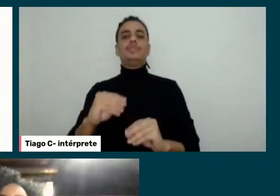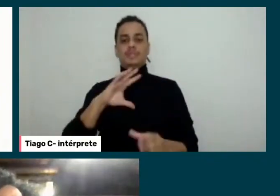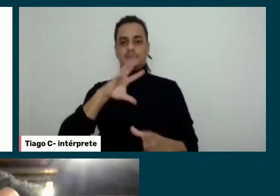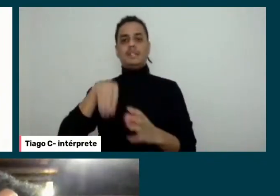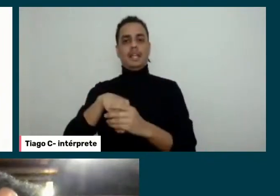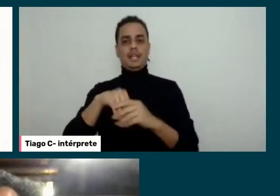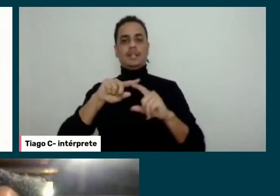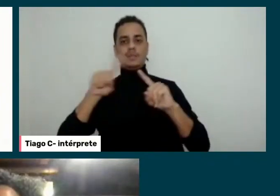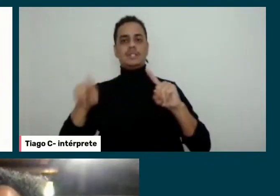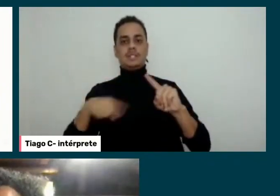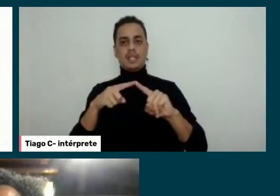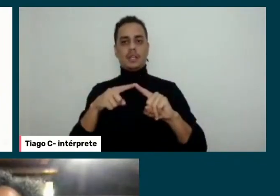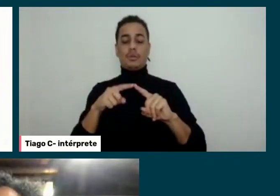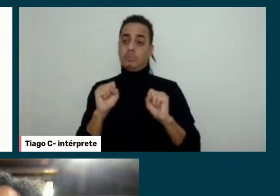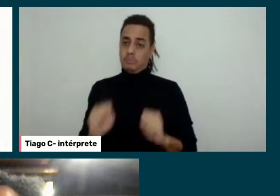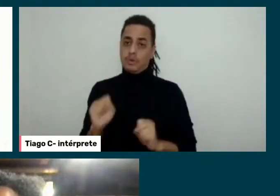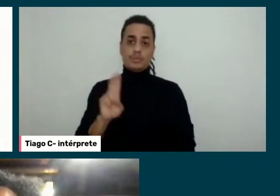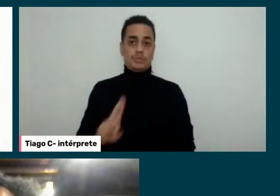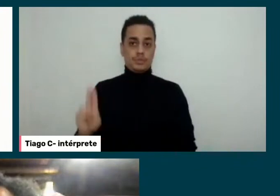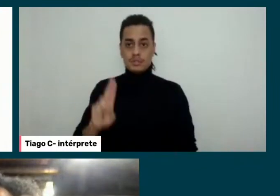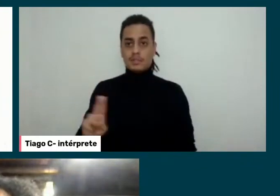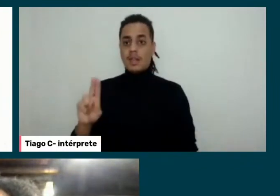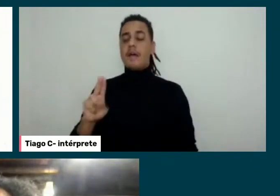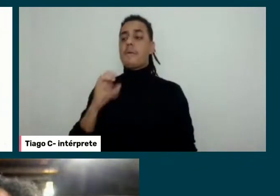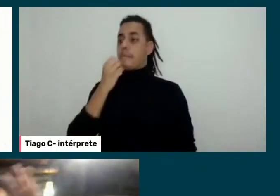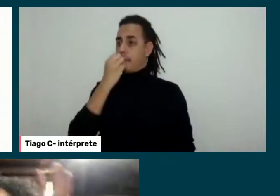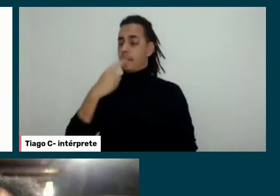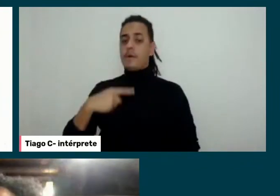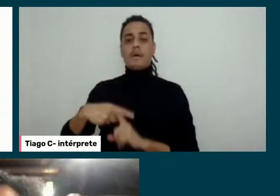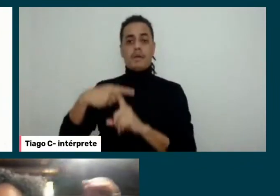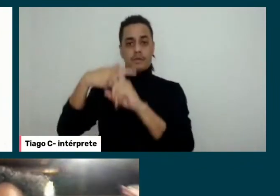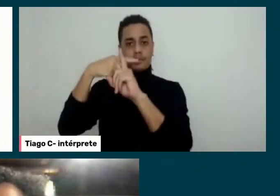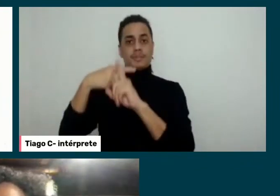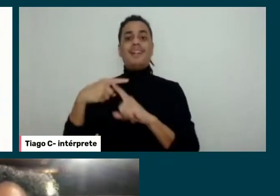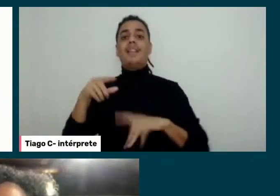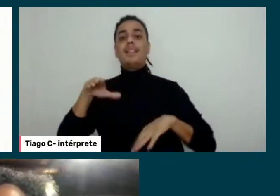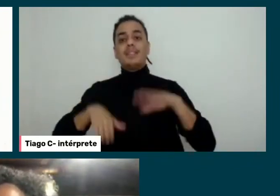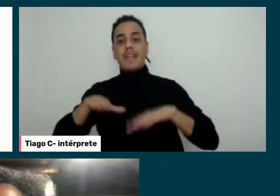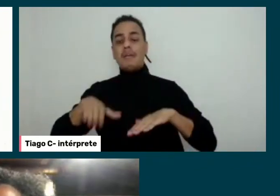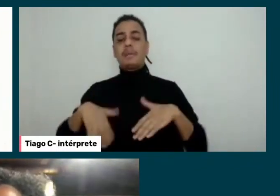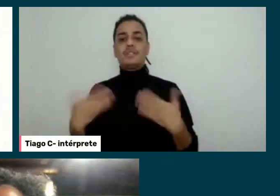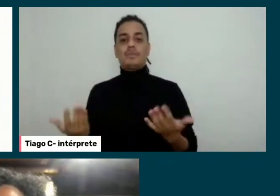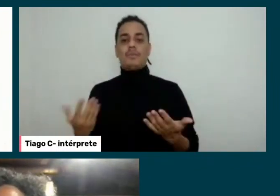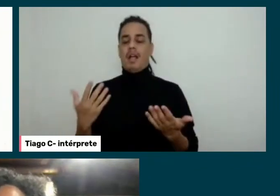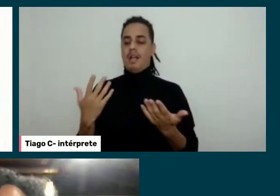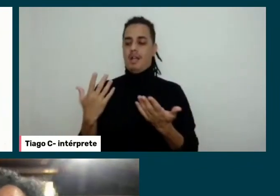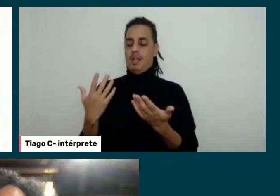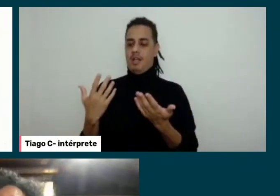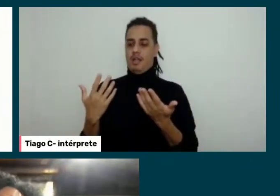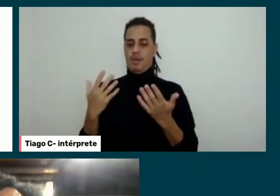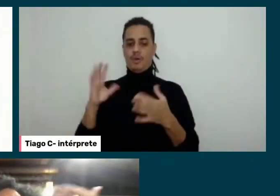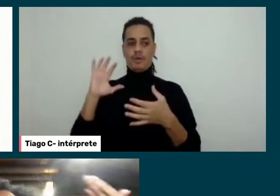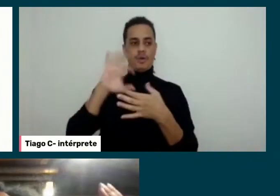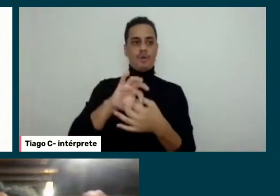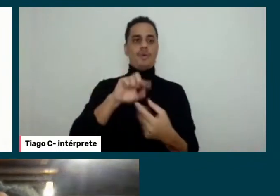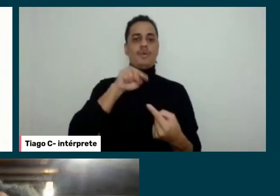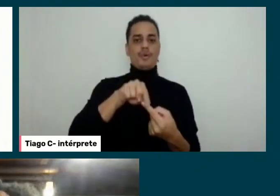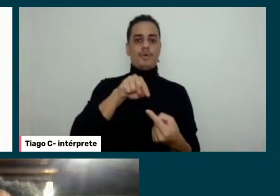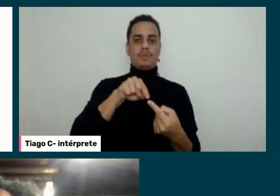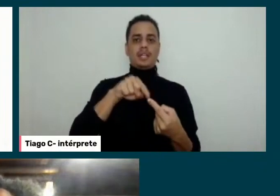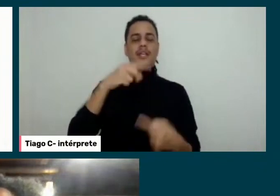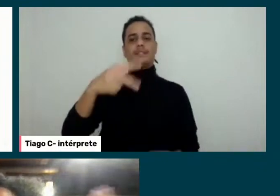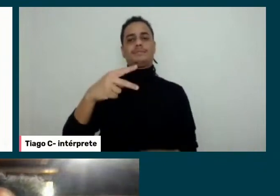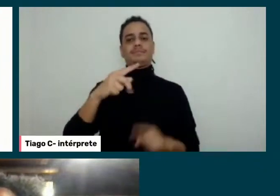ciclo, que também podem ser muito úteis, dependendo dos gaps e dos espaços de otimização que existem no seu ciclo de vida. E existem